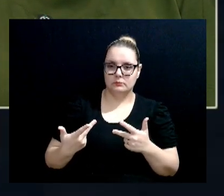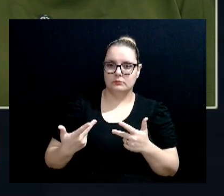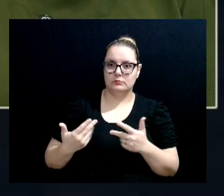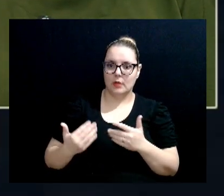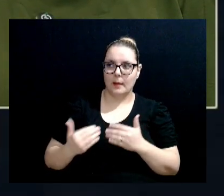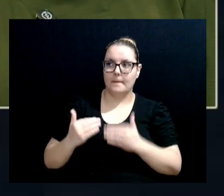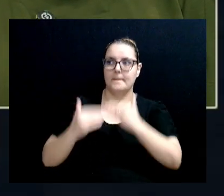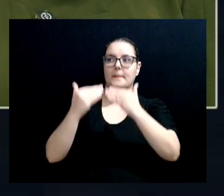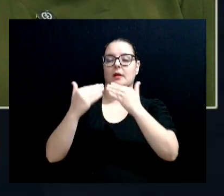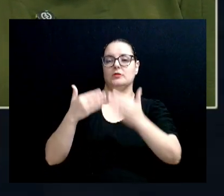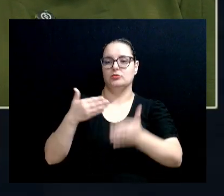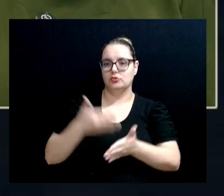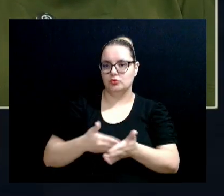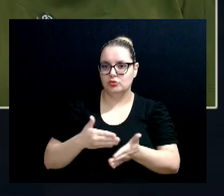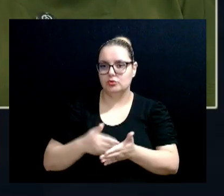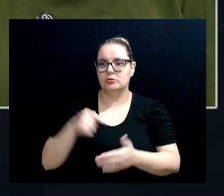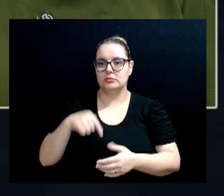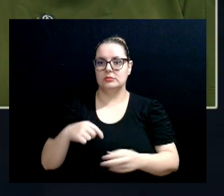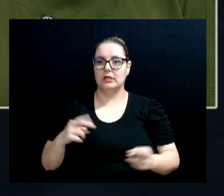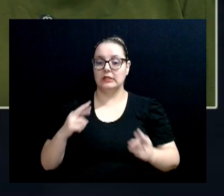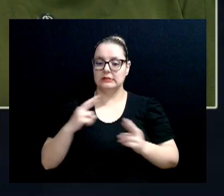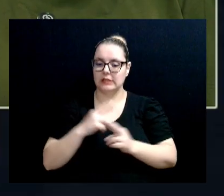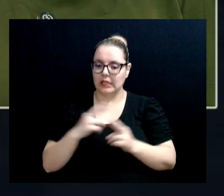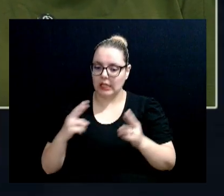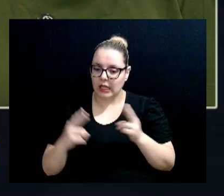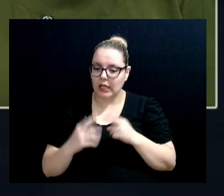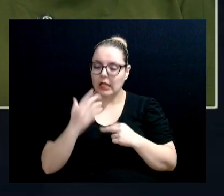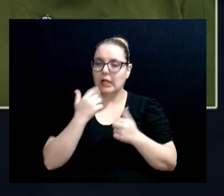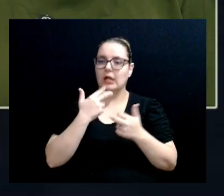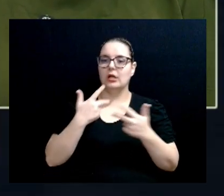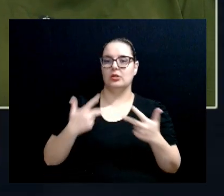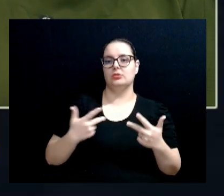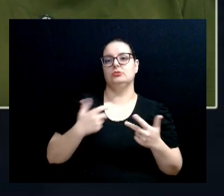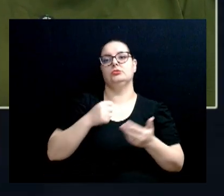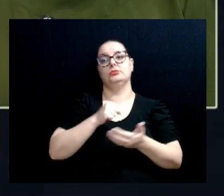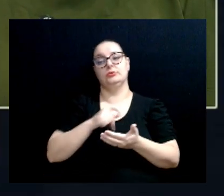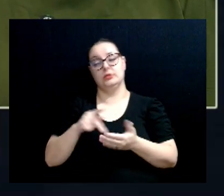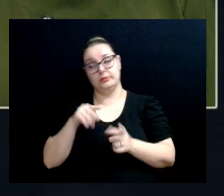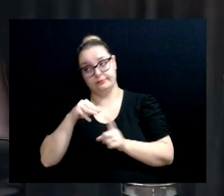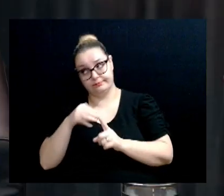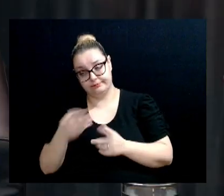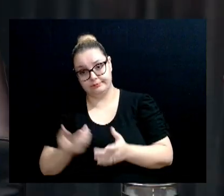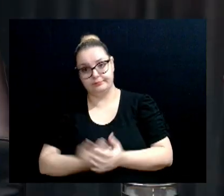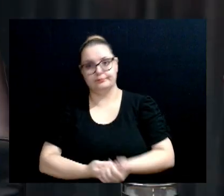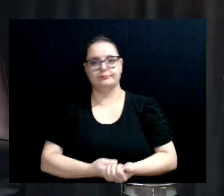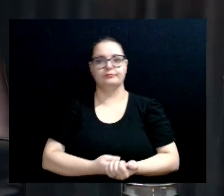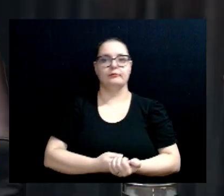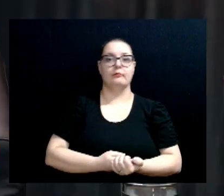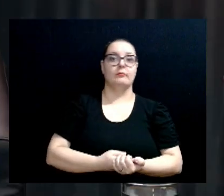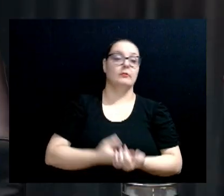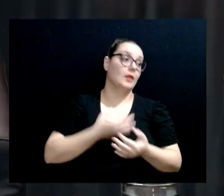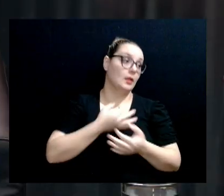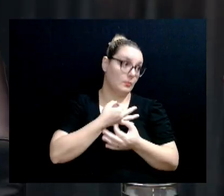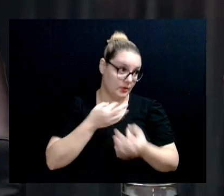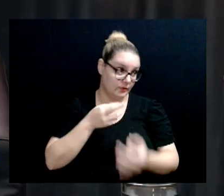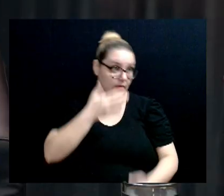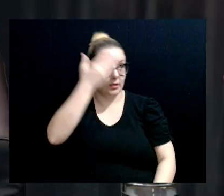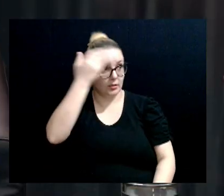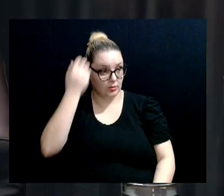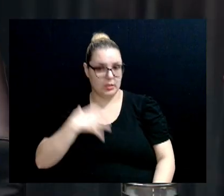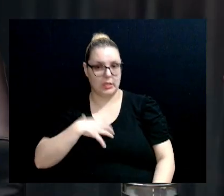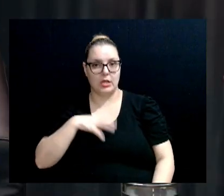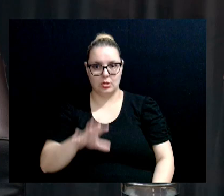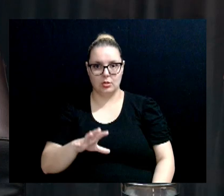nessa relação de alimentação e aplicativos e metas? Perfeito, Rúbia, é exatamente isso, são pontos de alerta,